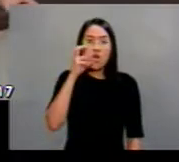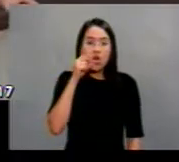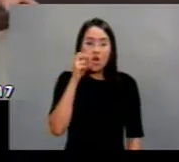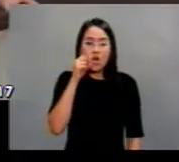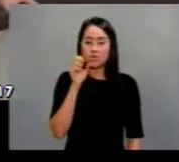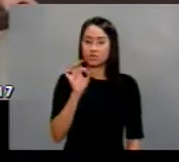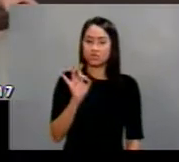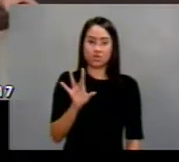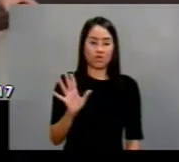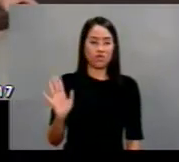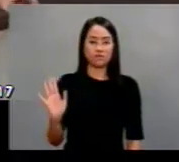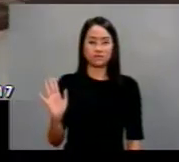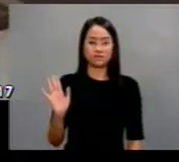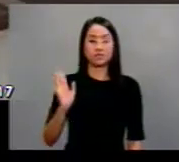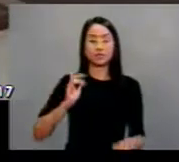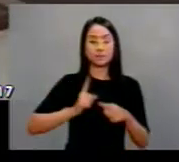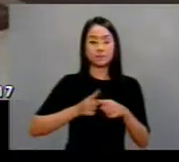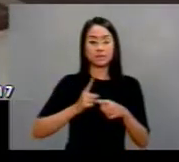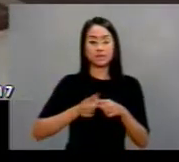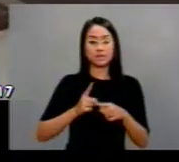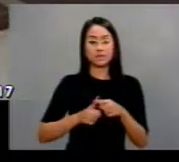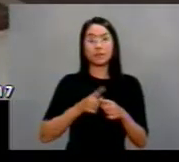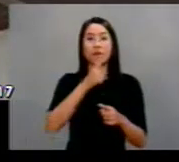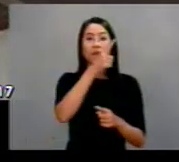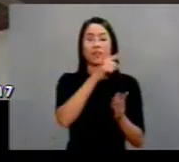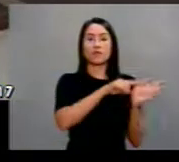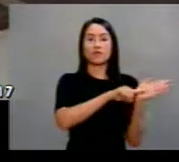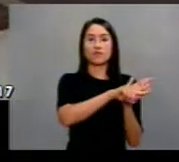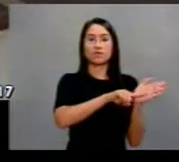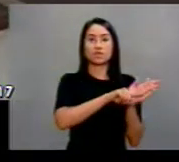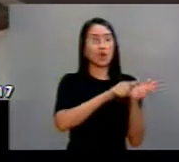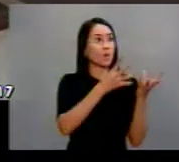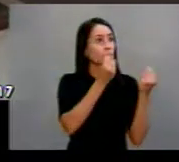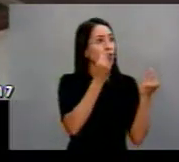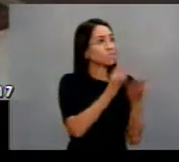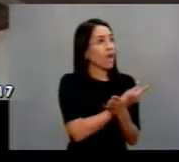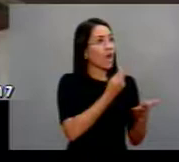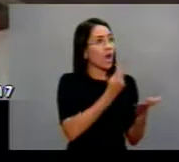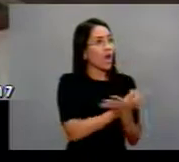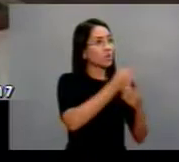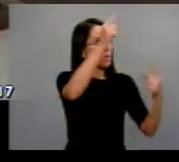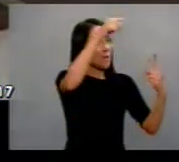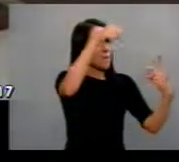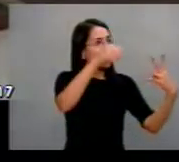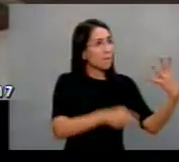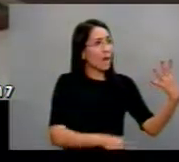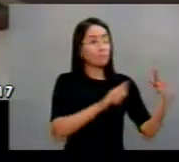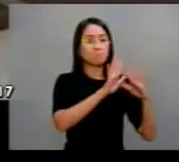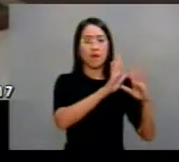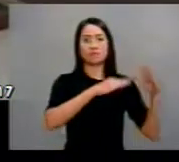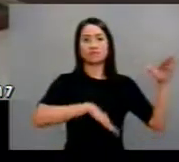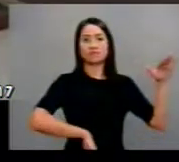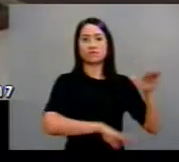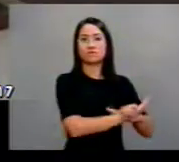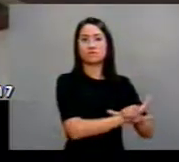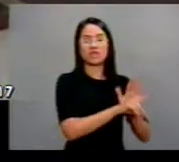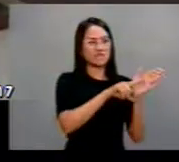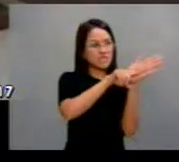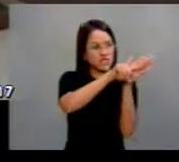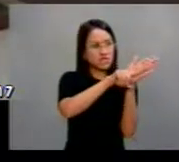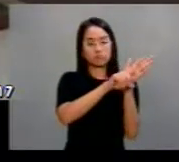e à tentativa de se salvaguardar das investigações de corrupção que afloram todos os